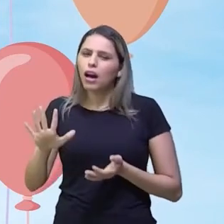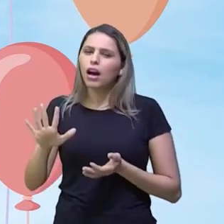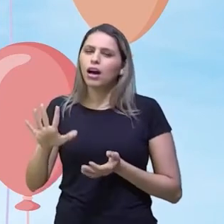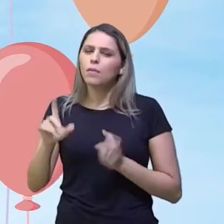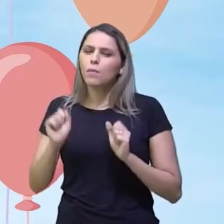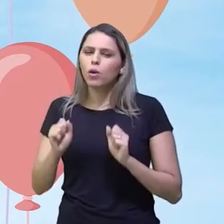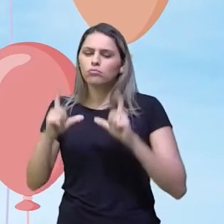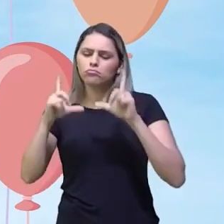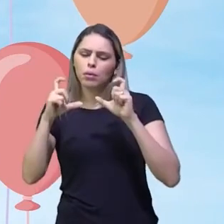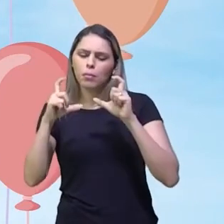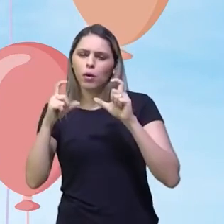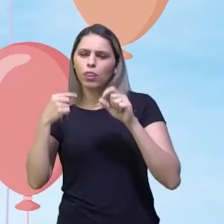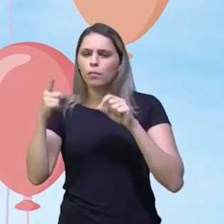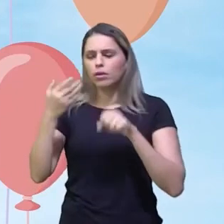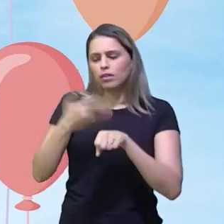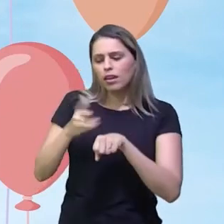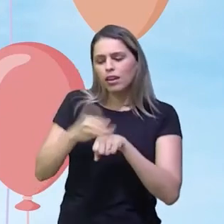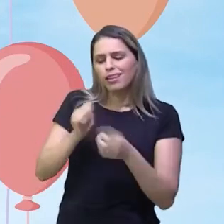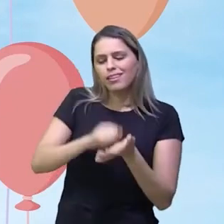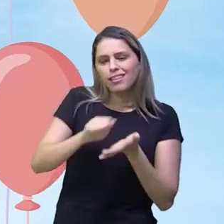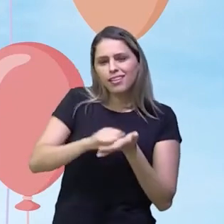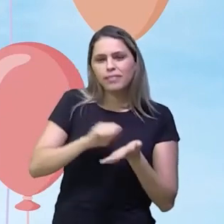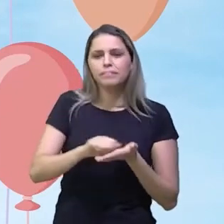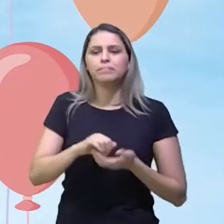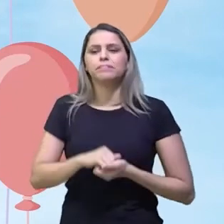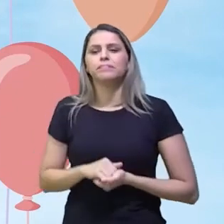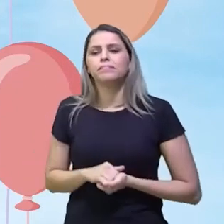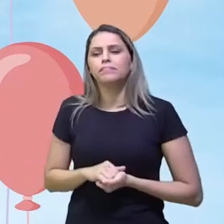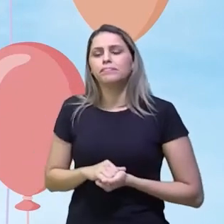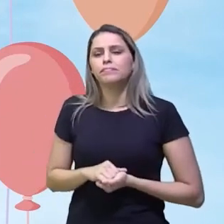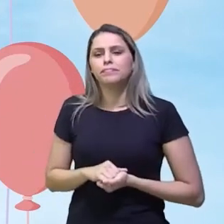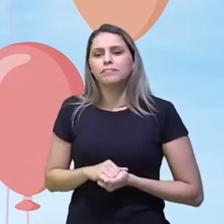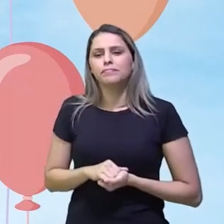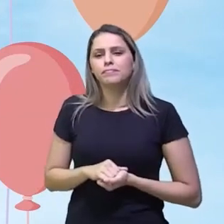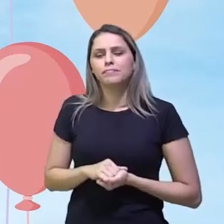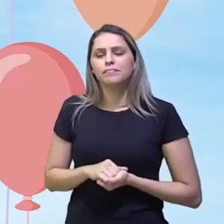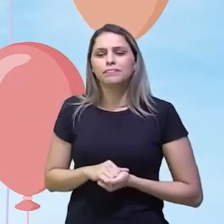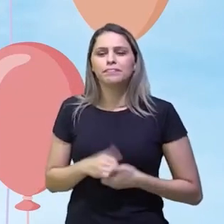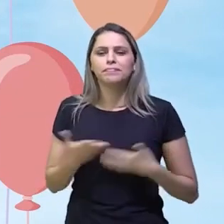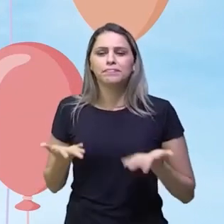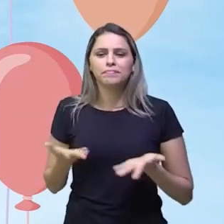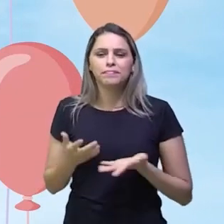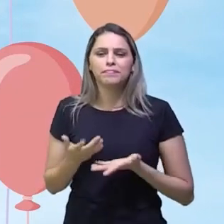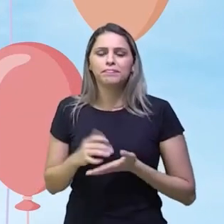bater uma foto também e tentar escrever corretamente. Vamos lá aqui deste lado agora.